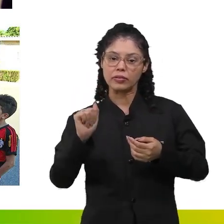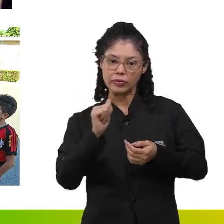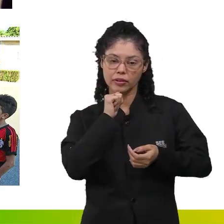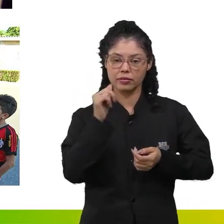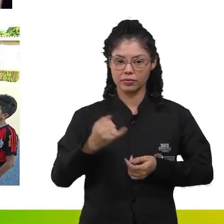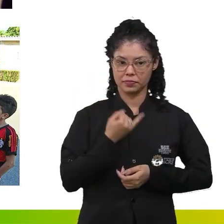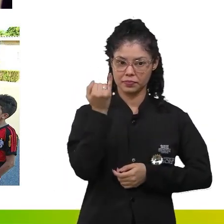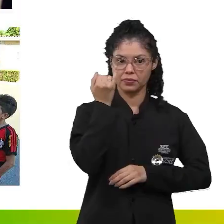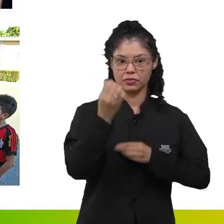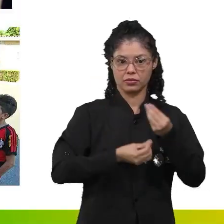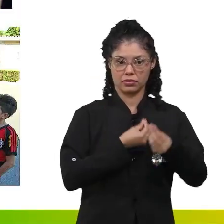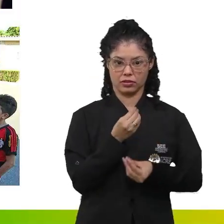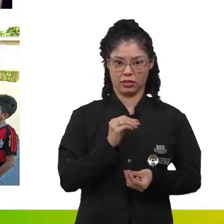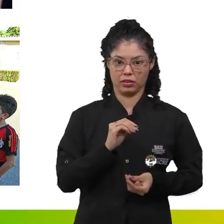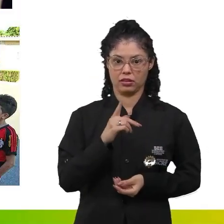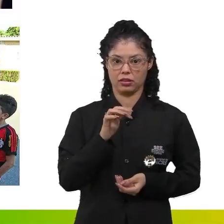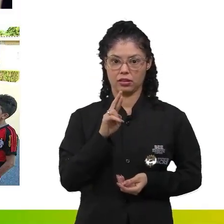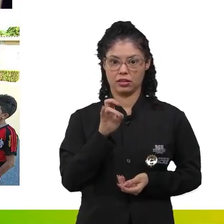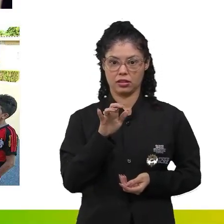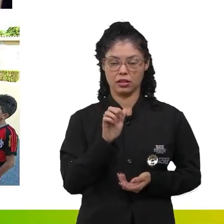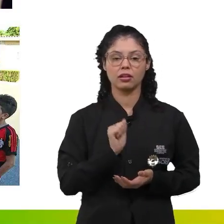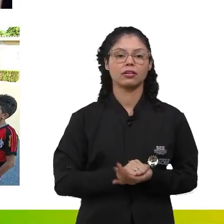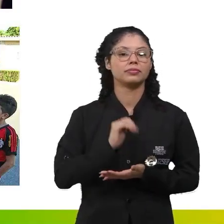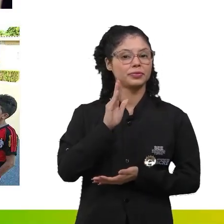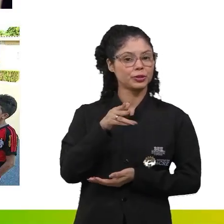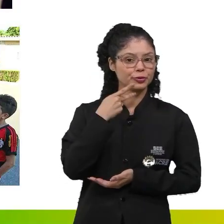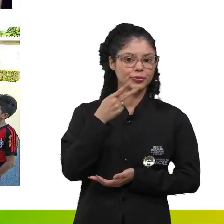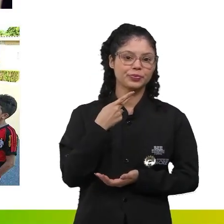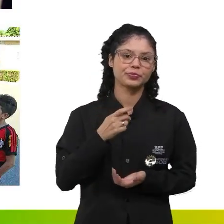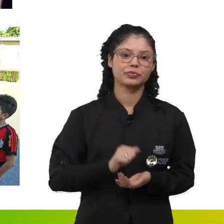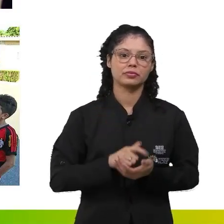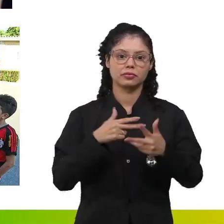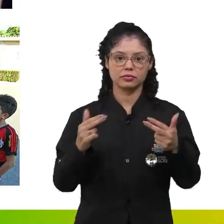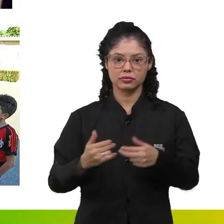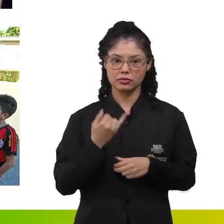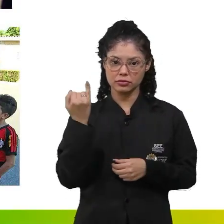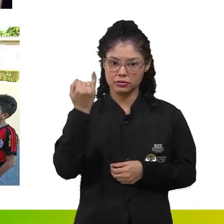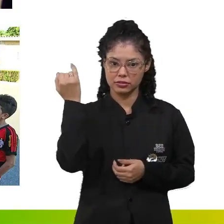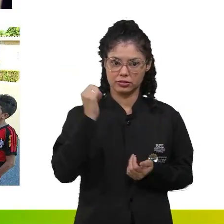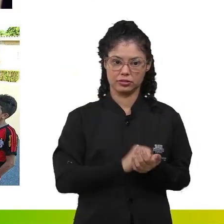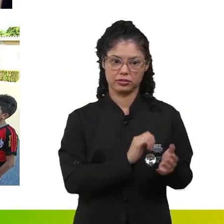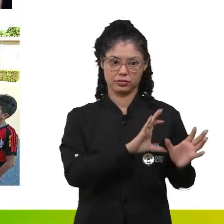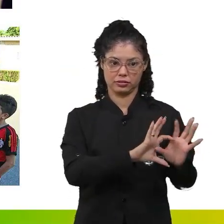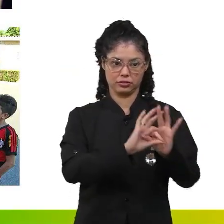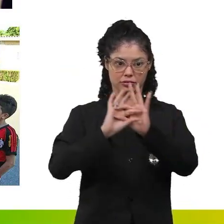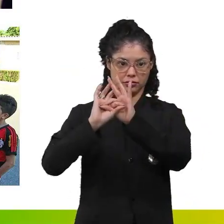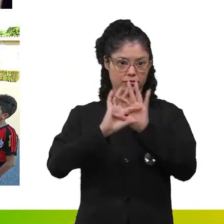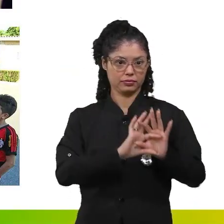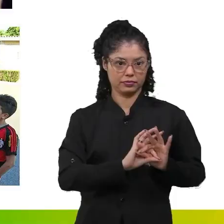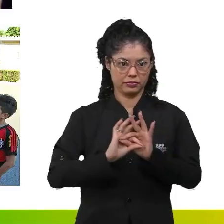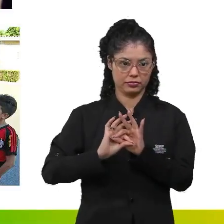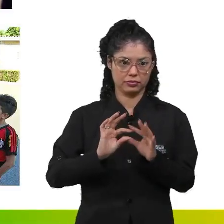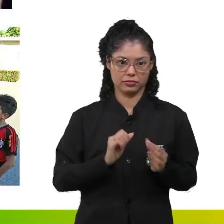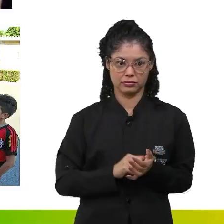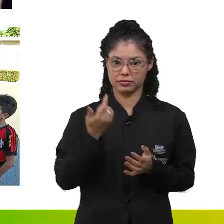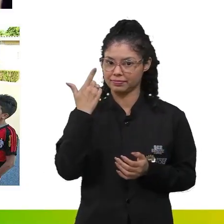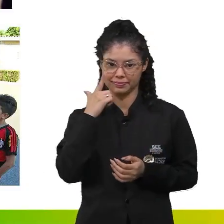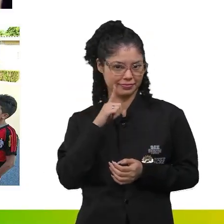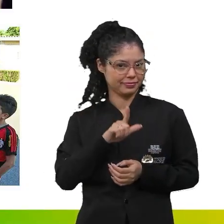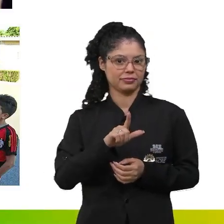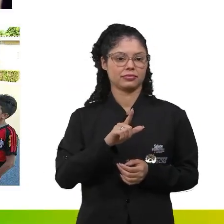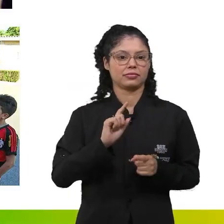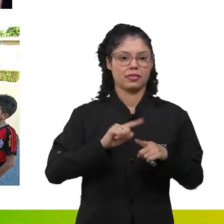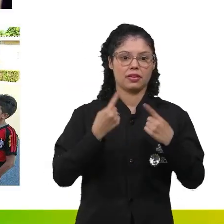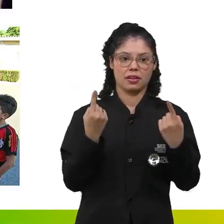é importante, como Pierre Coubertin já mencionou, a coisa mais importante nos Jogos Olímpicos não é vencer,